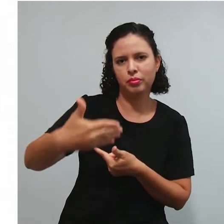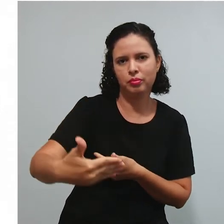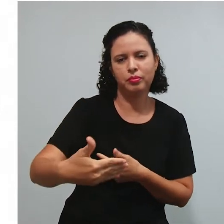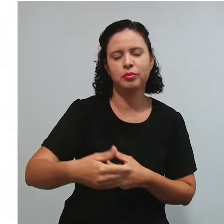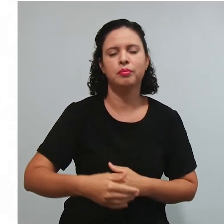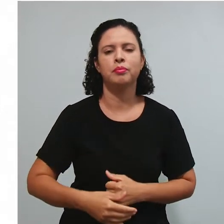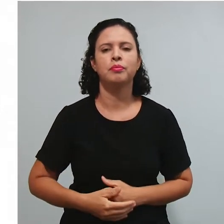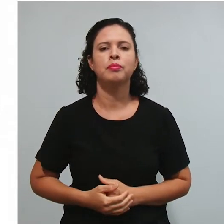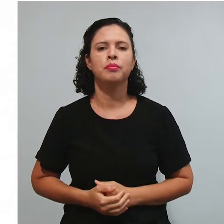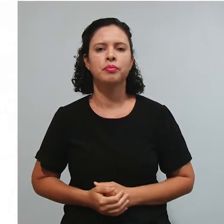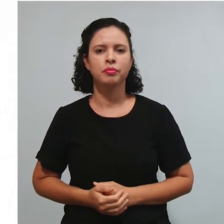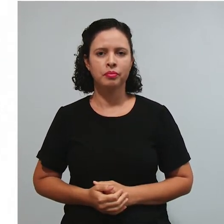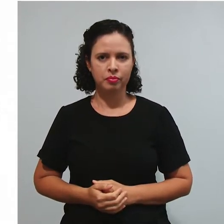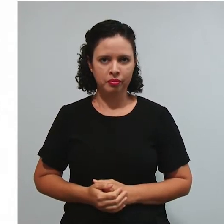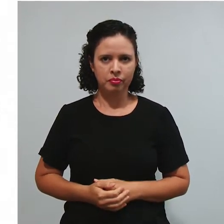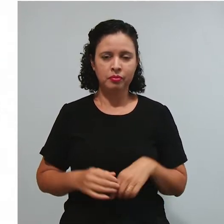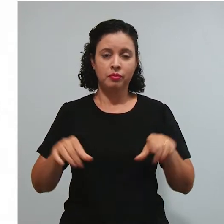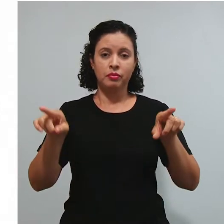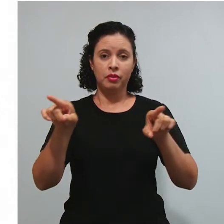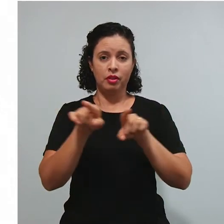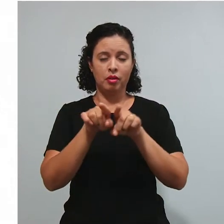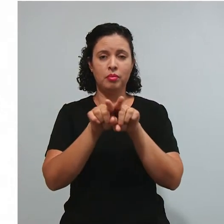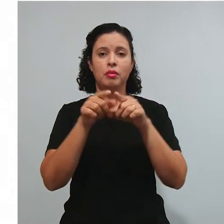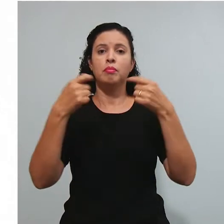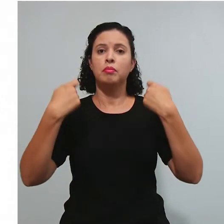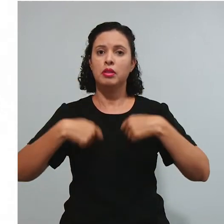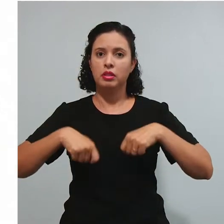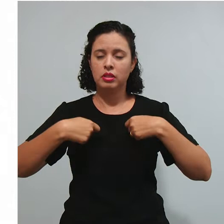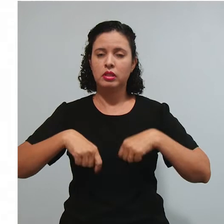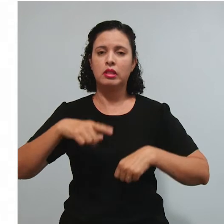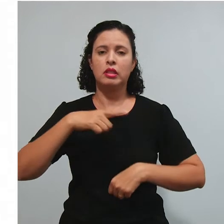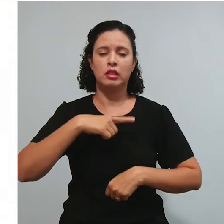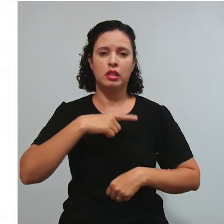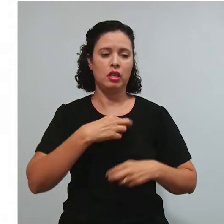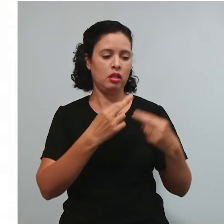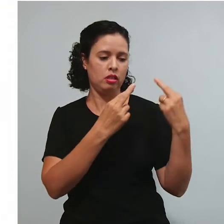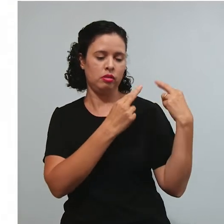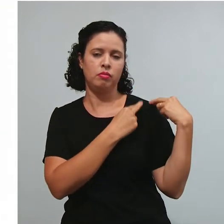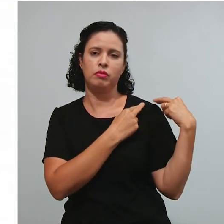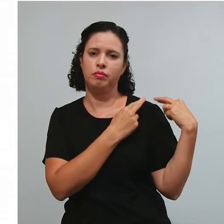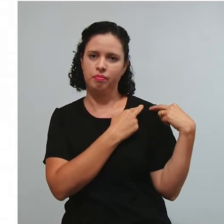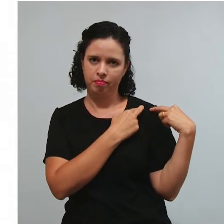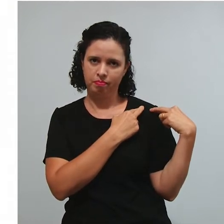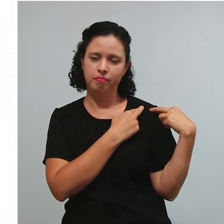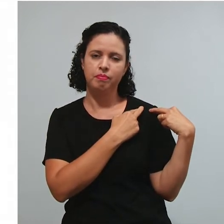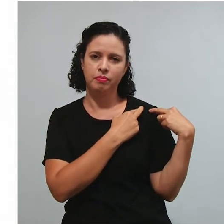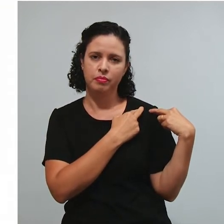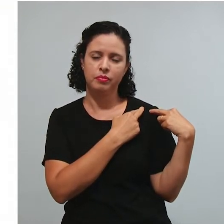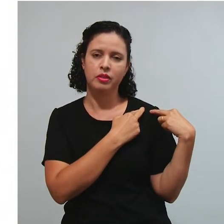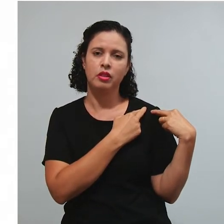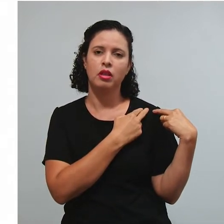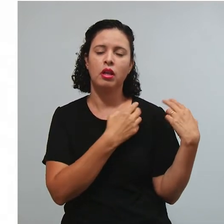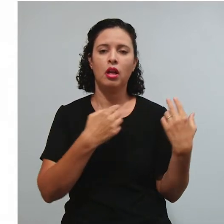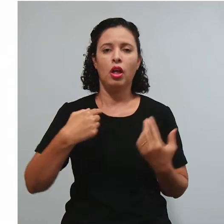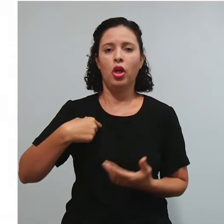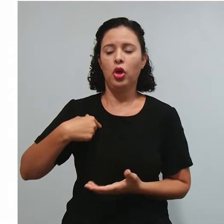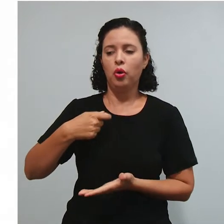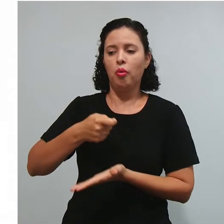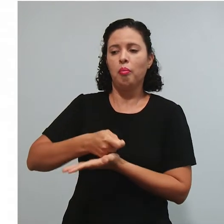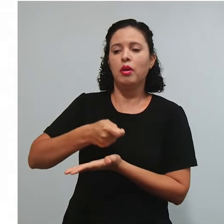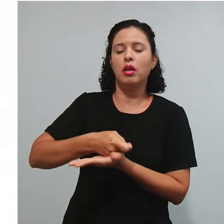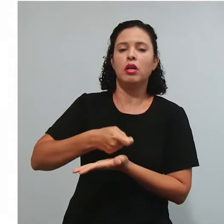Além disso, precisa da autoridade e responsabilidade, ou seja, qual o nível de